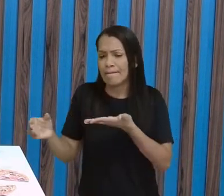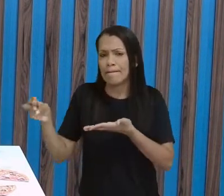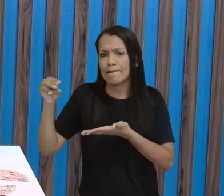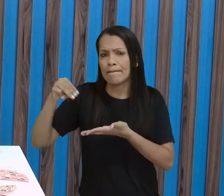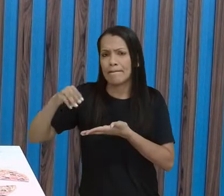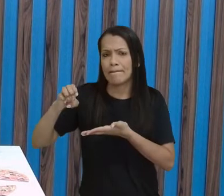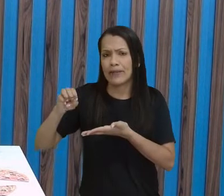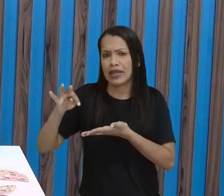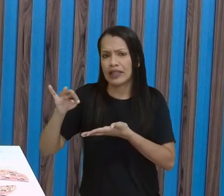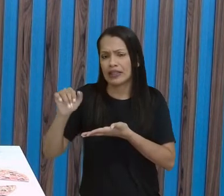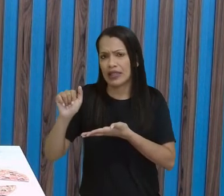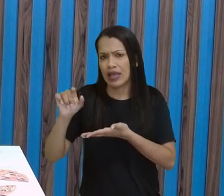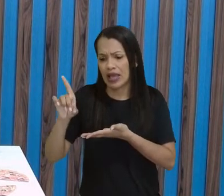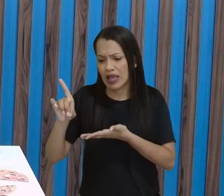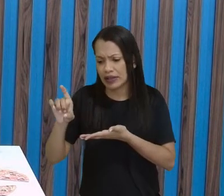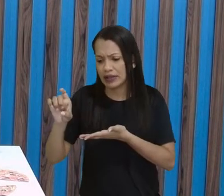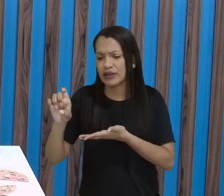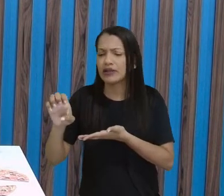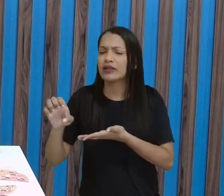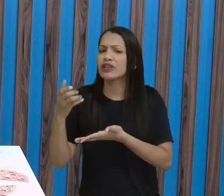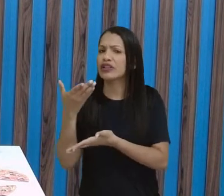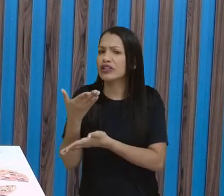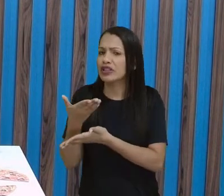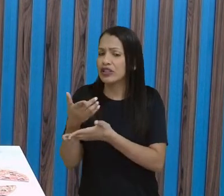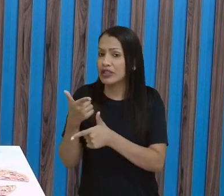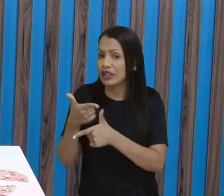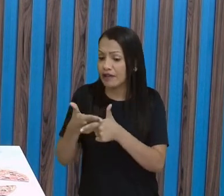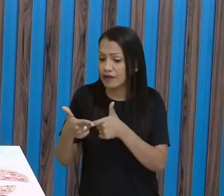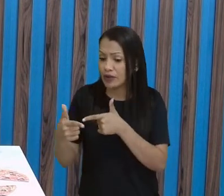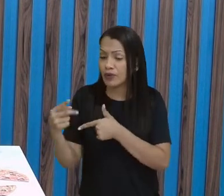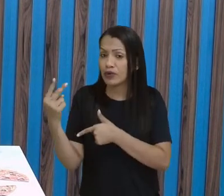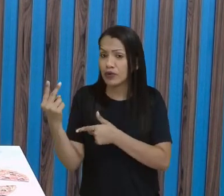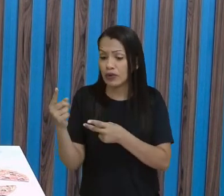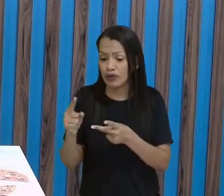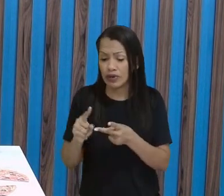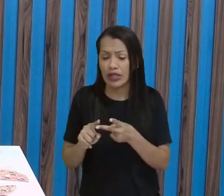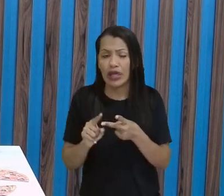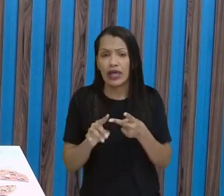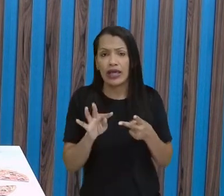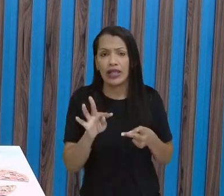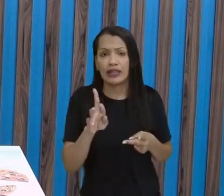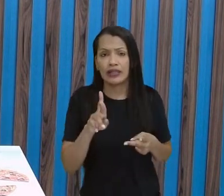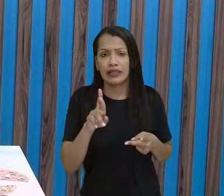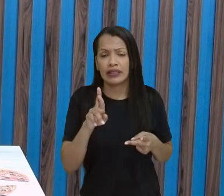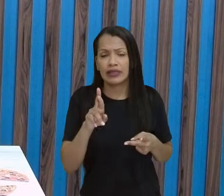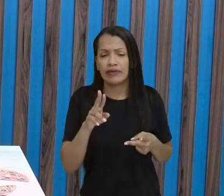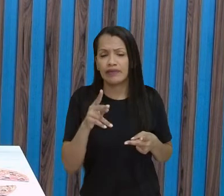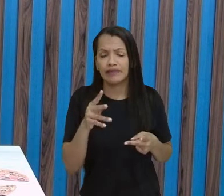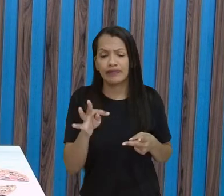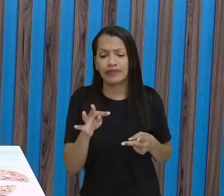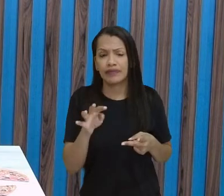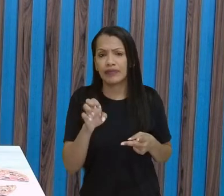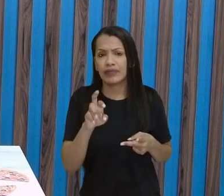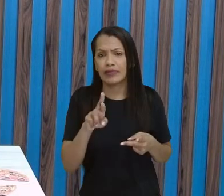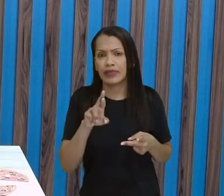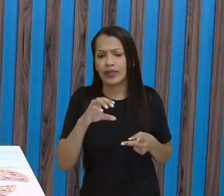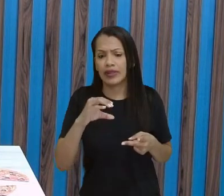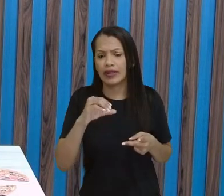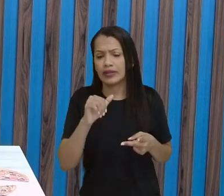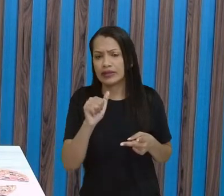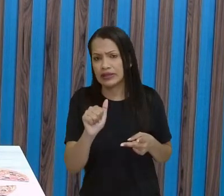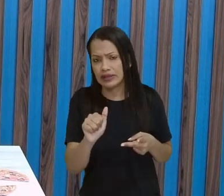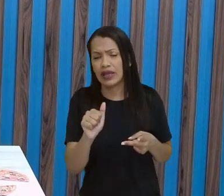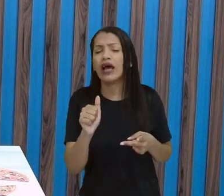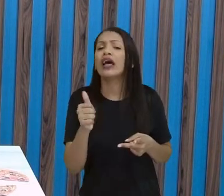a quarta parte você vai o quê? Dividir por 4. Então, se eu tenho uma pizza inteira de